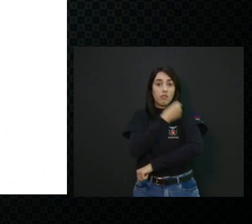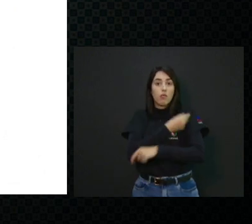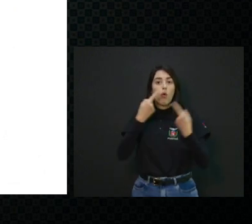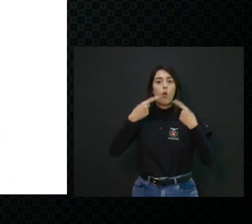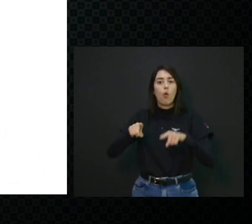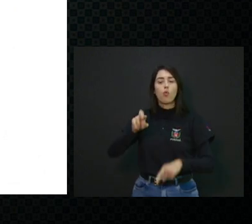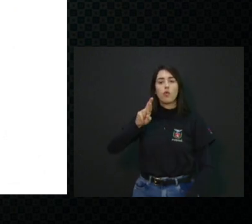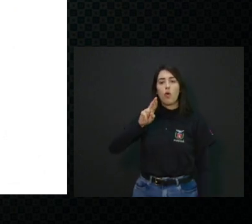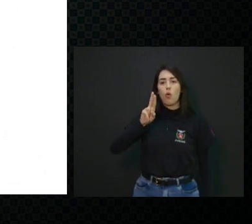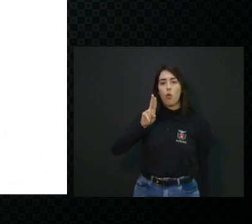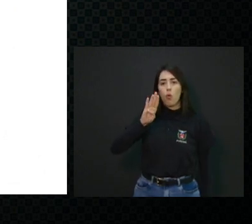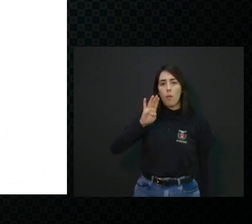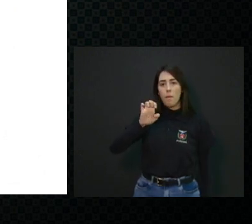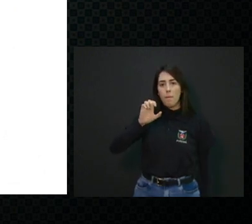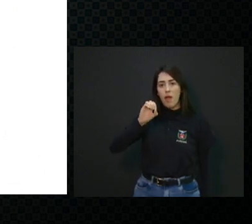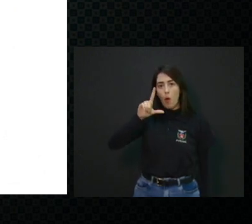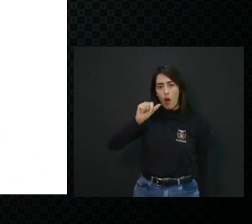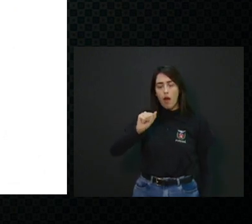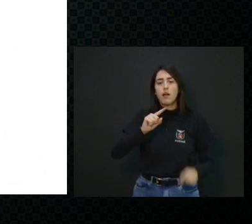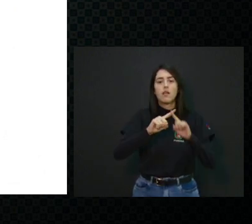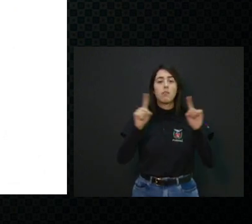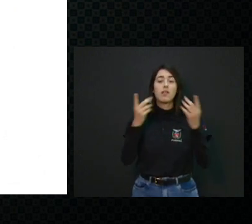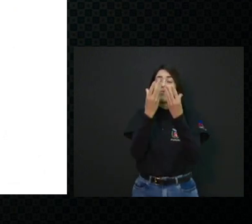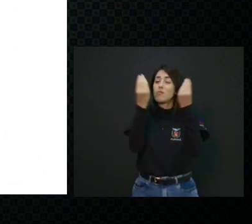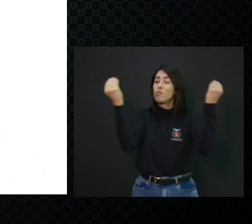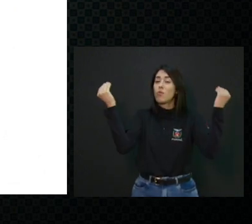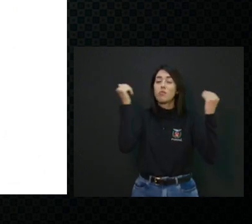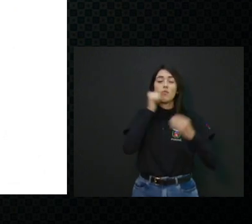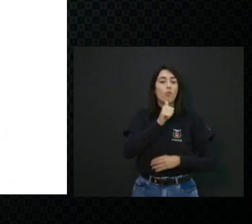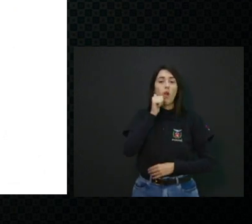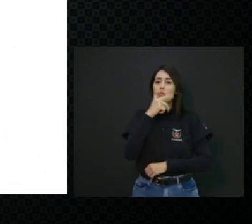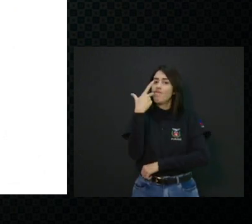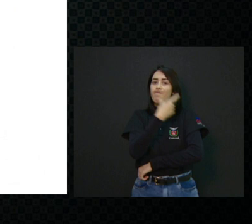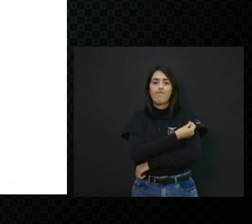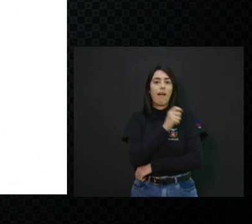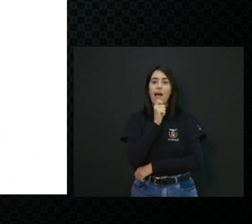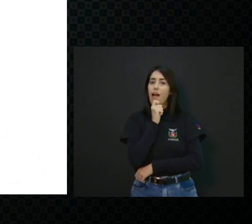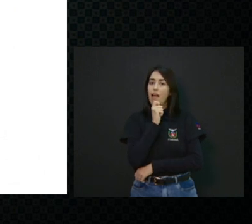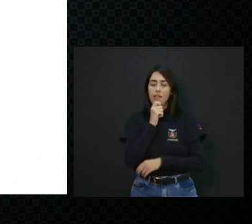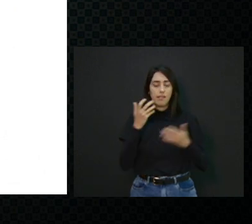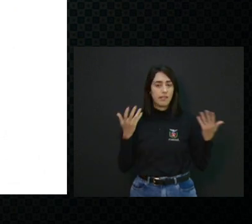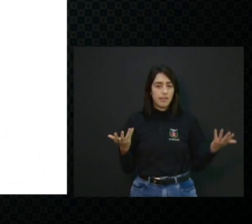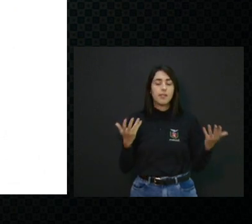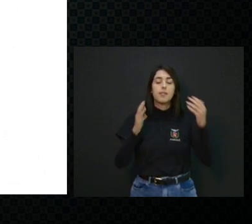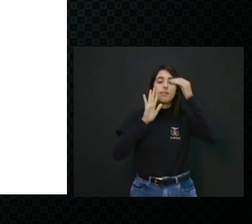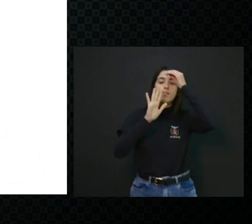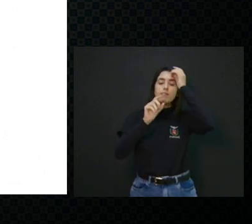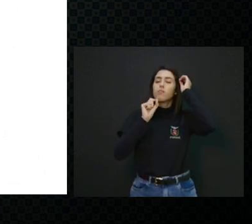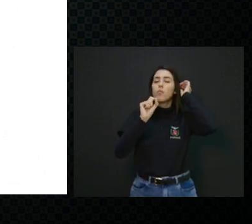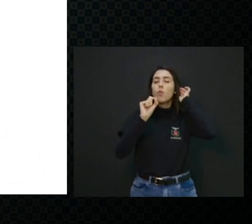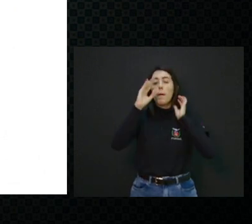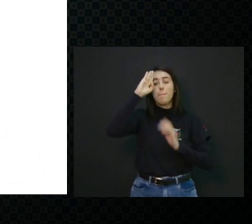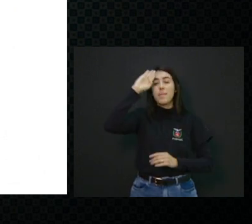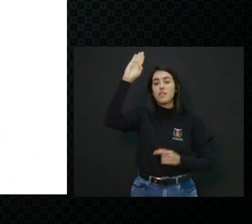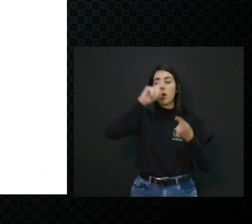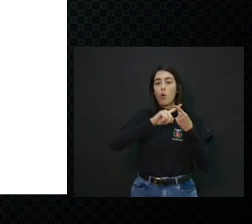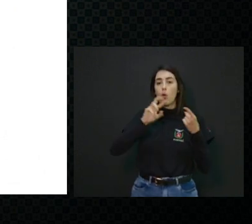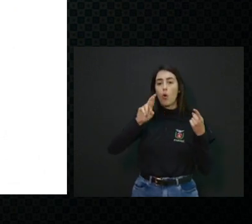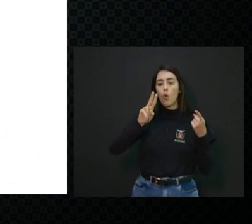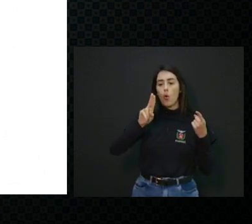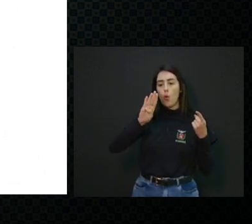mães não tomaram essa vacina, né? Então, nós temos aí no topo, né, a rubéola,